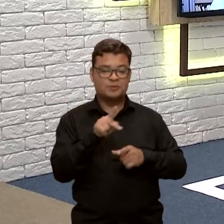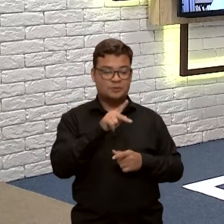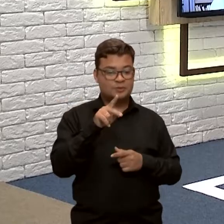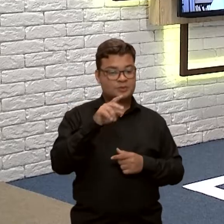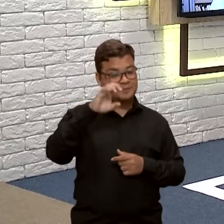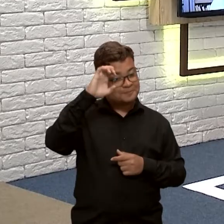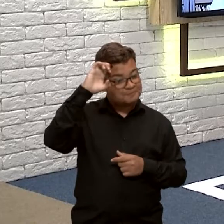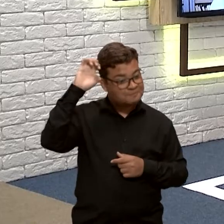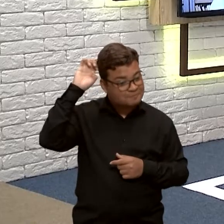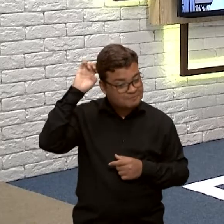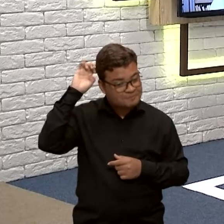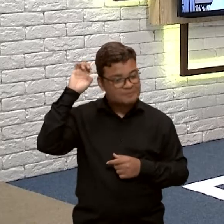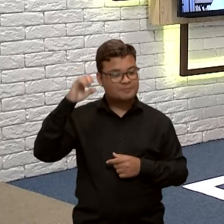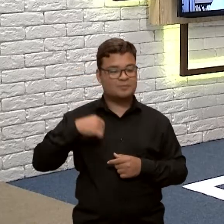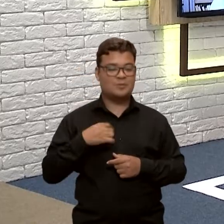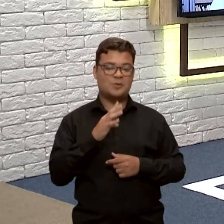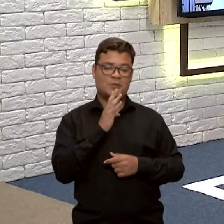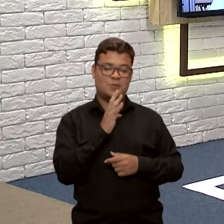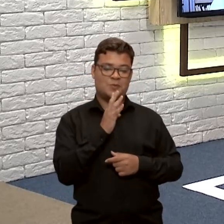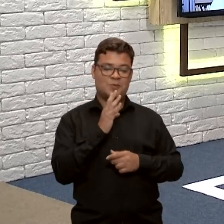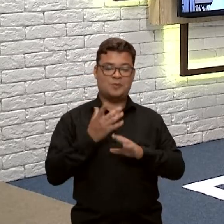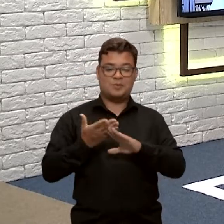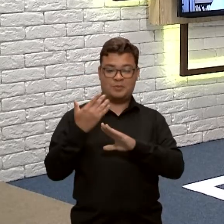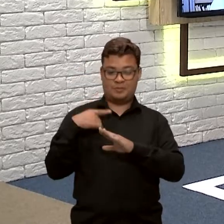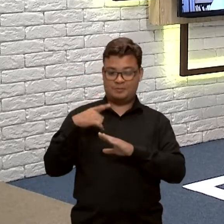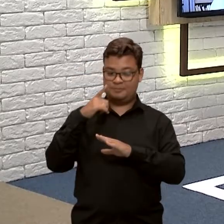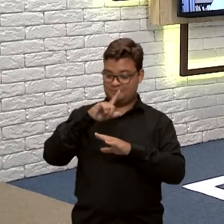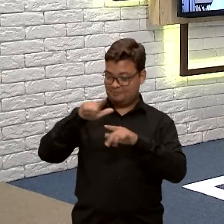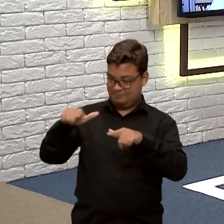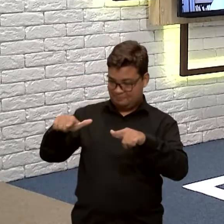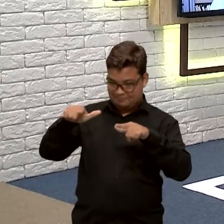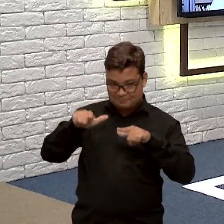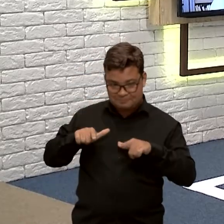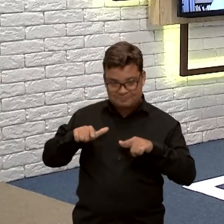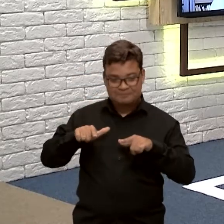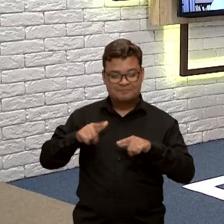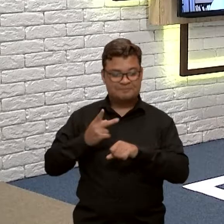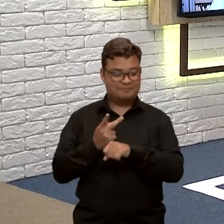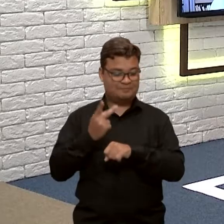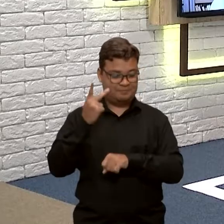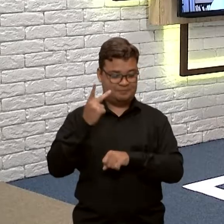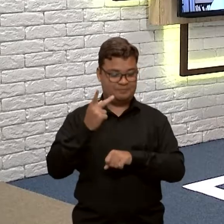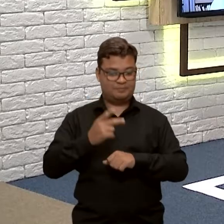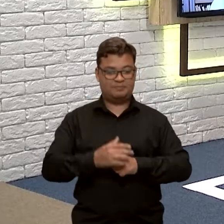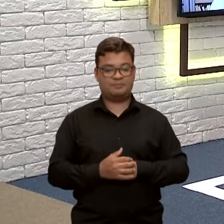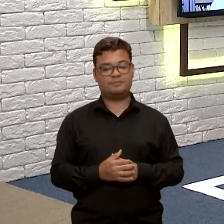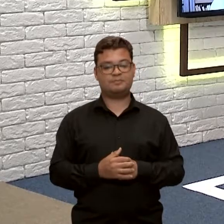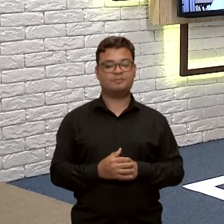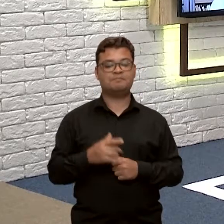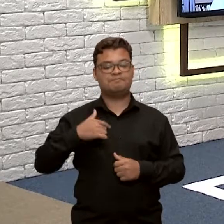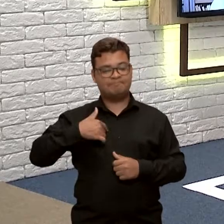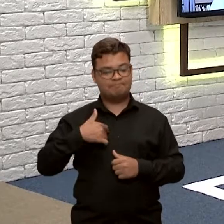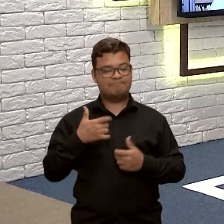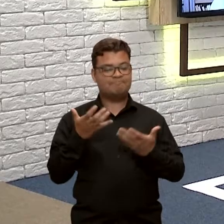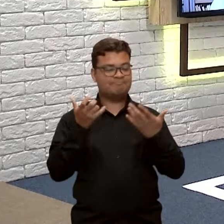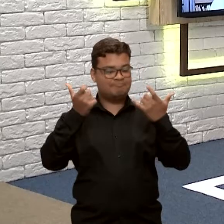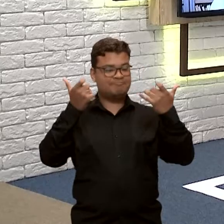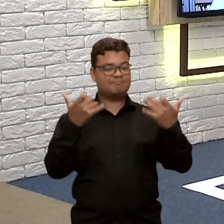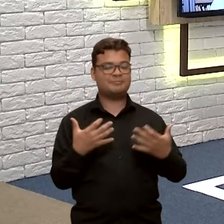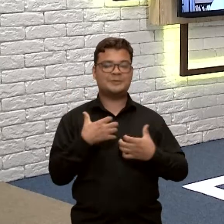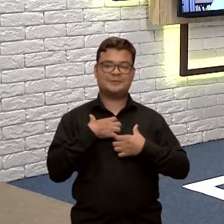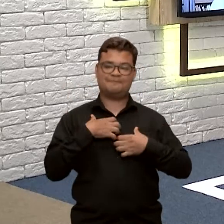Edivar, que eu conheci quando fui receber meu prêmio aí, né? E quero dizer que eu sou muito